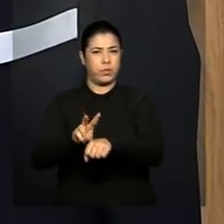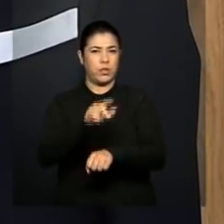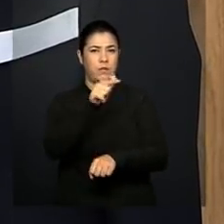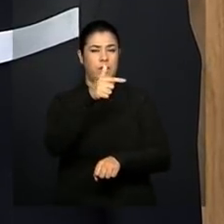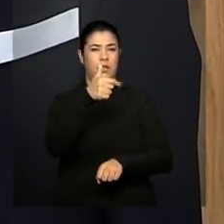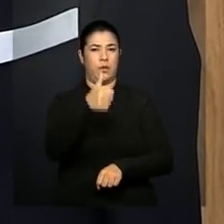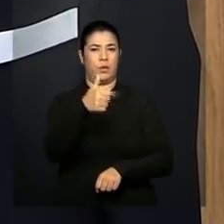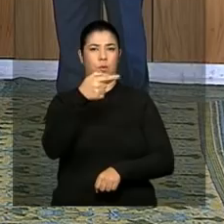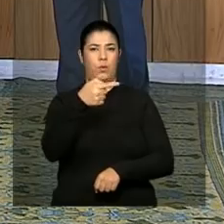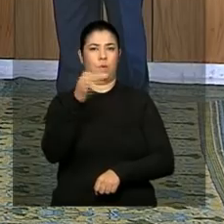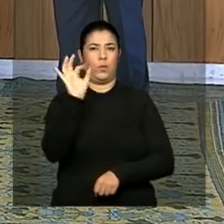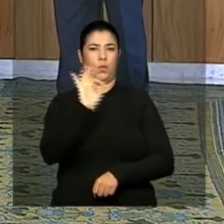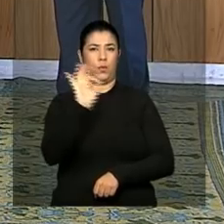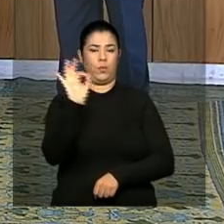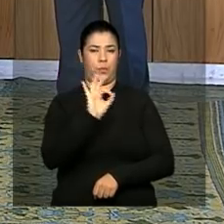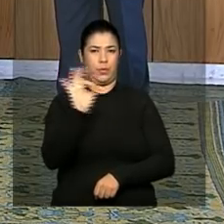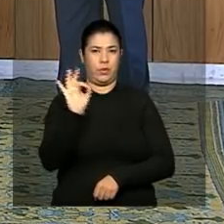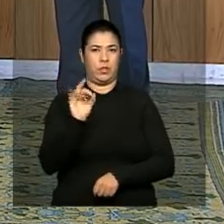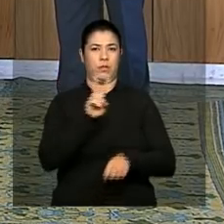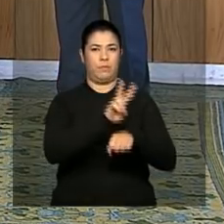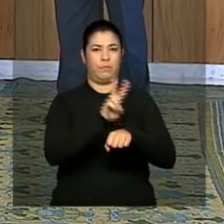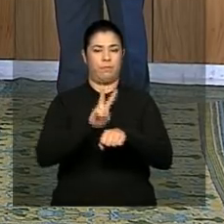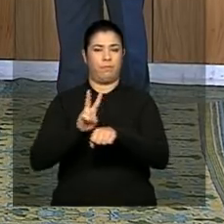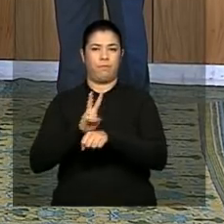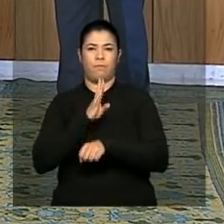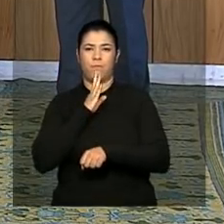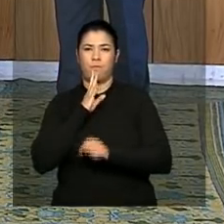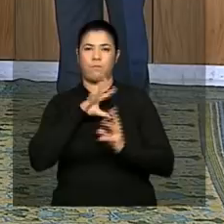12% das reservas mundiais conhecidas.